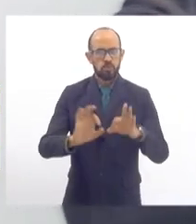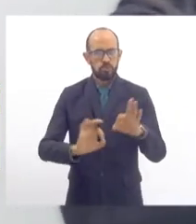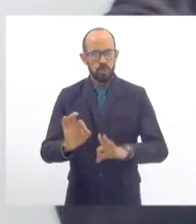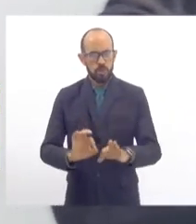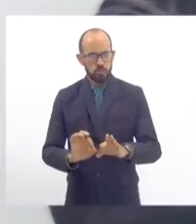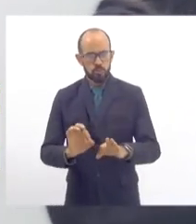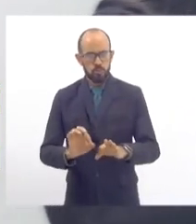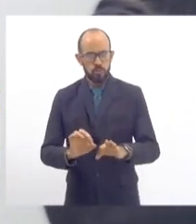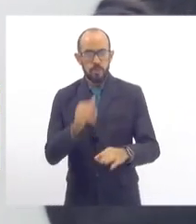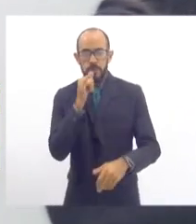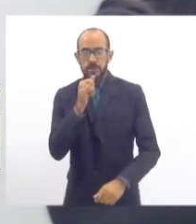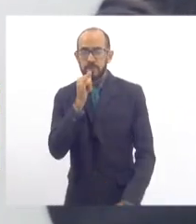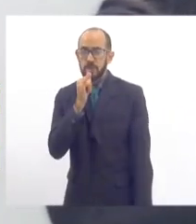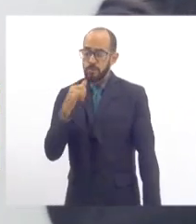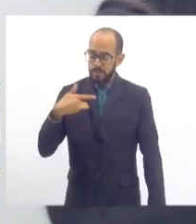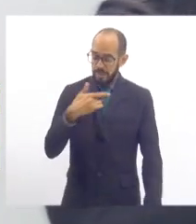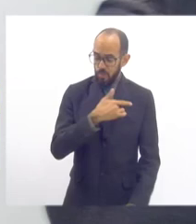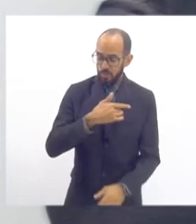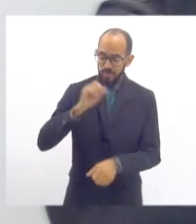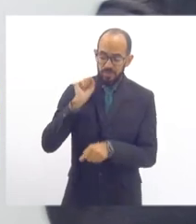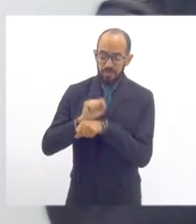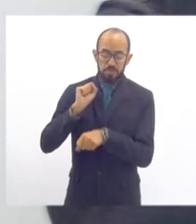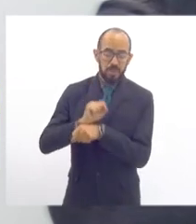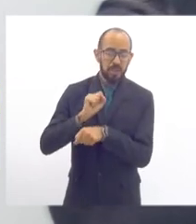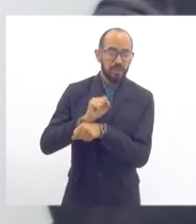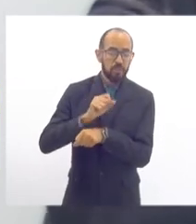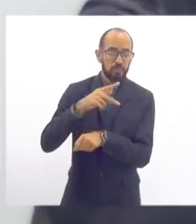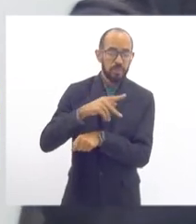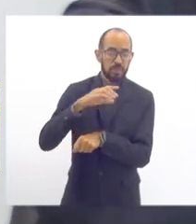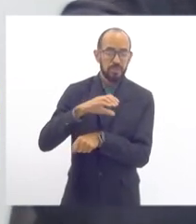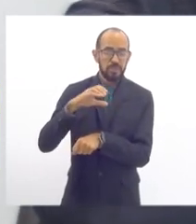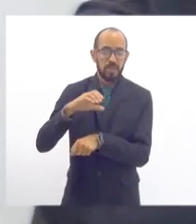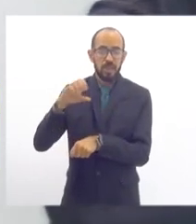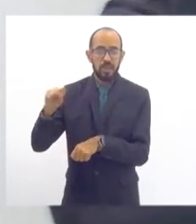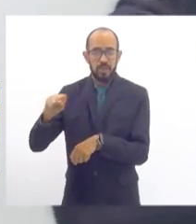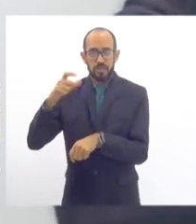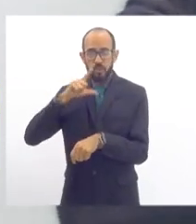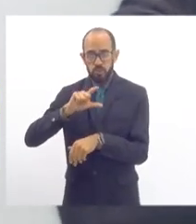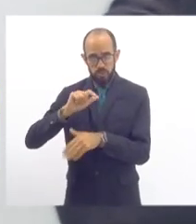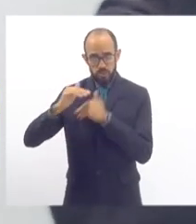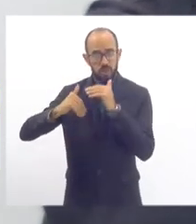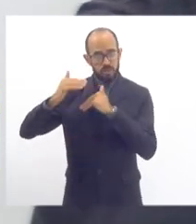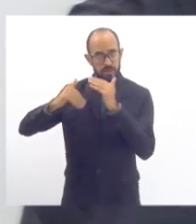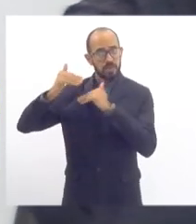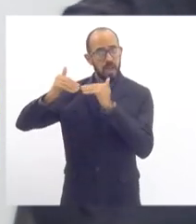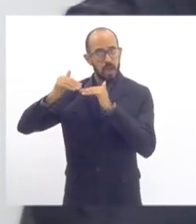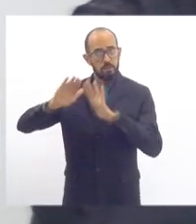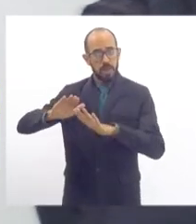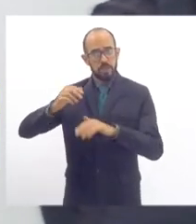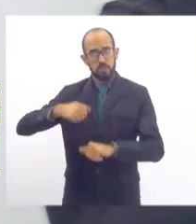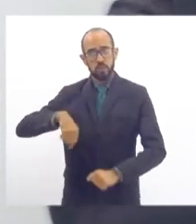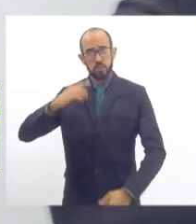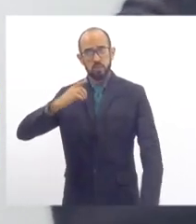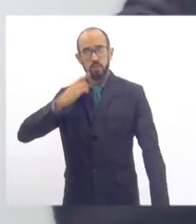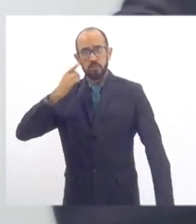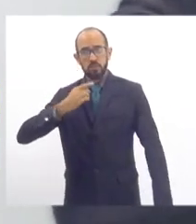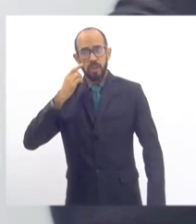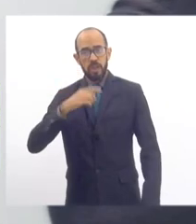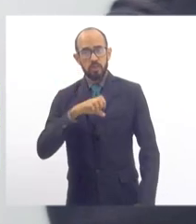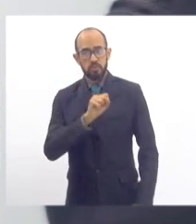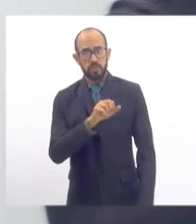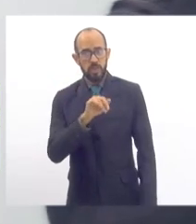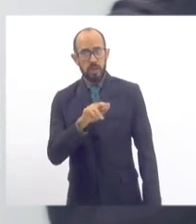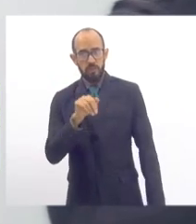saúde. Há décadas esperando um PCCS, a gente avançou em outras carreiras também. Agora, o que o deputado Serafini apresenta é